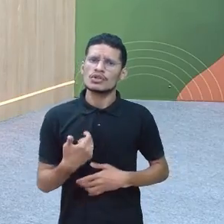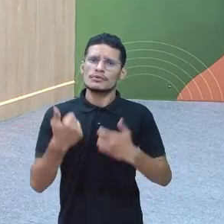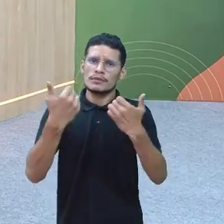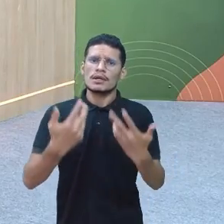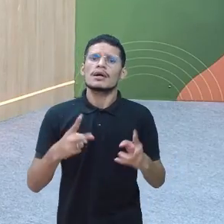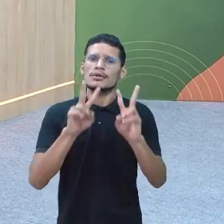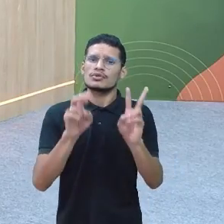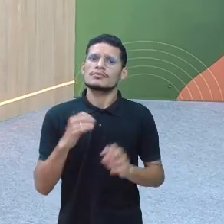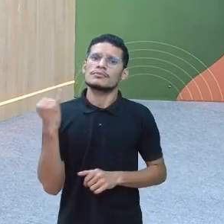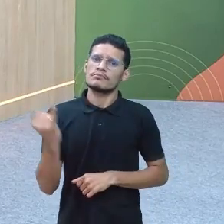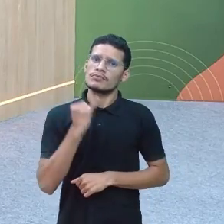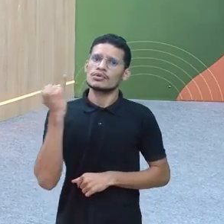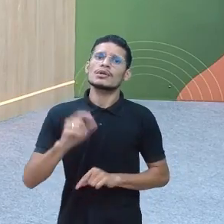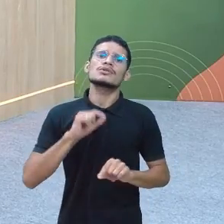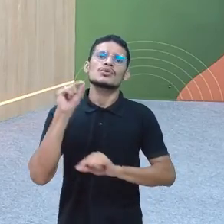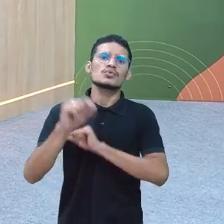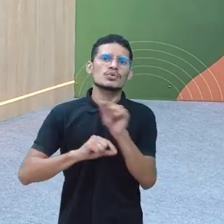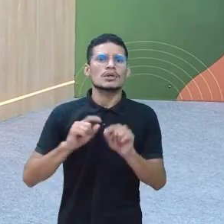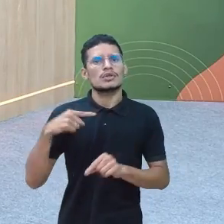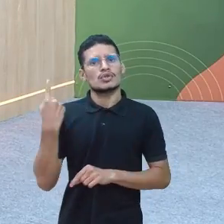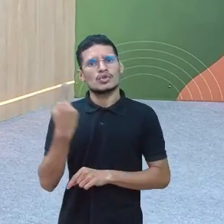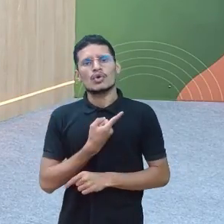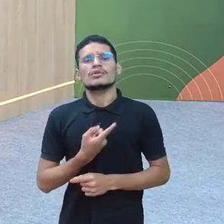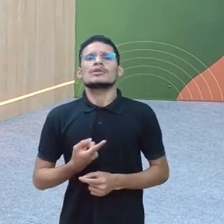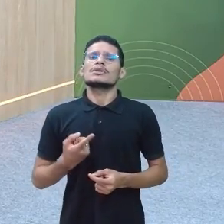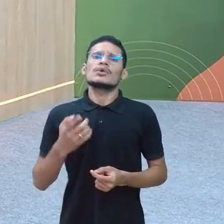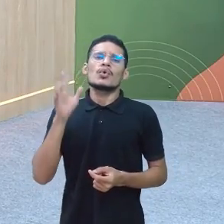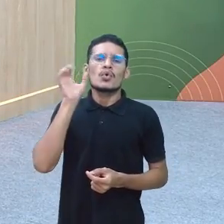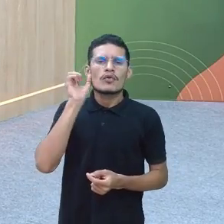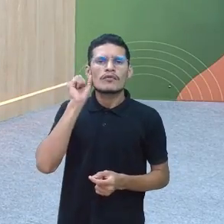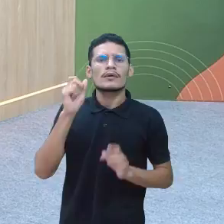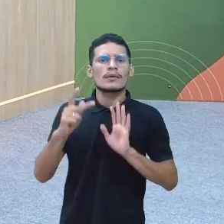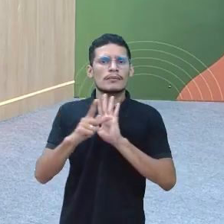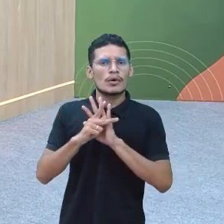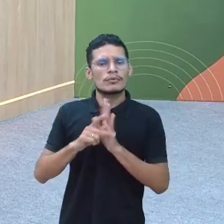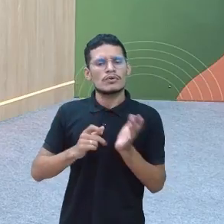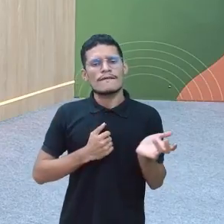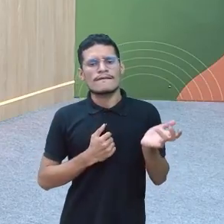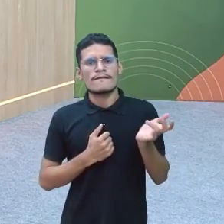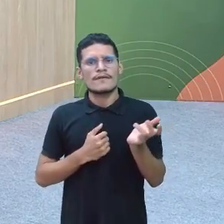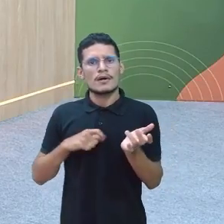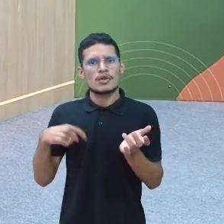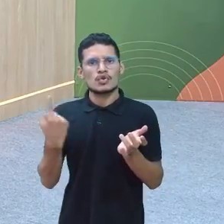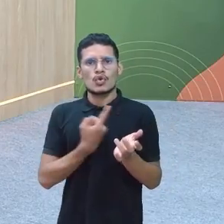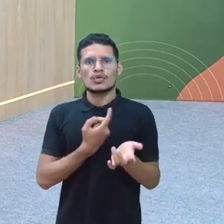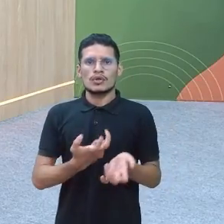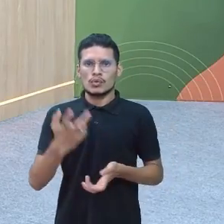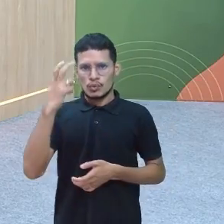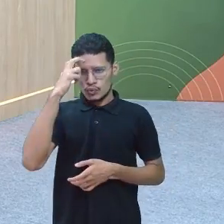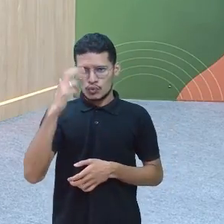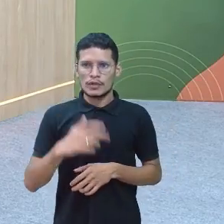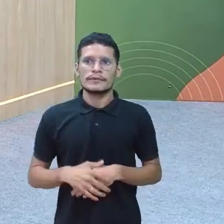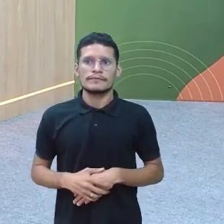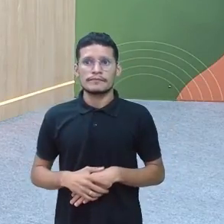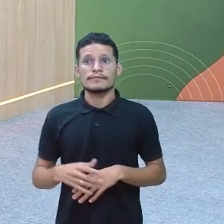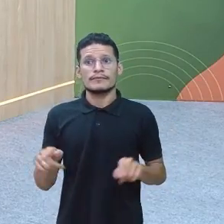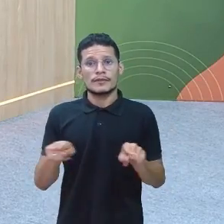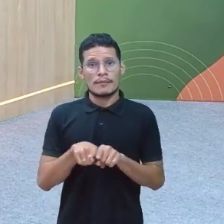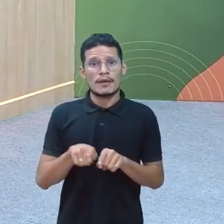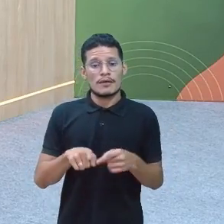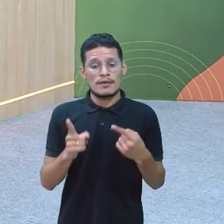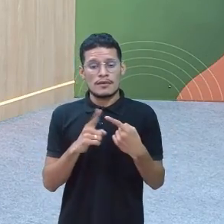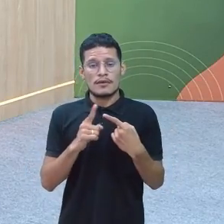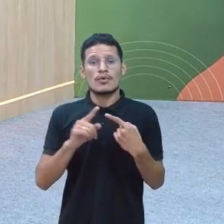importância da gente cultuar e ouvir e curtir a nossa cultura. Tranquilo? O pé de serra,